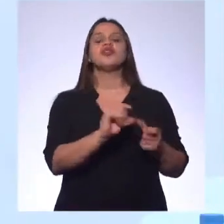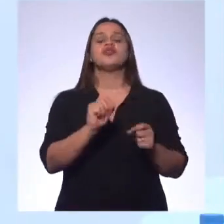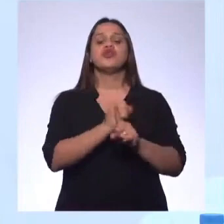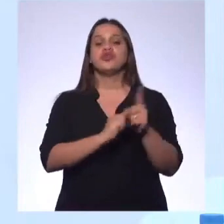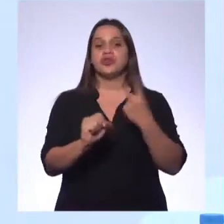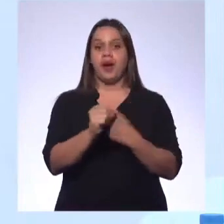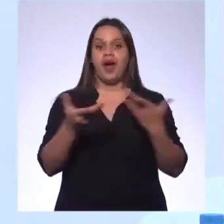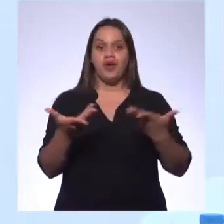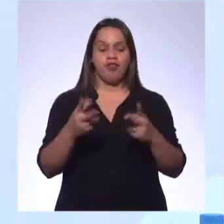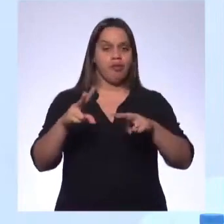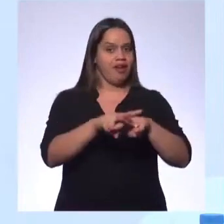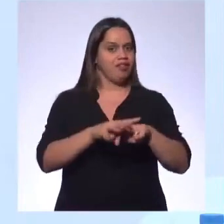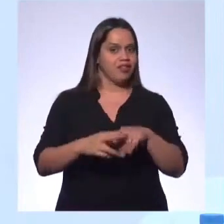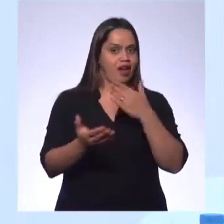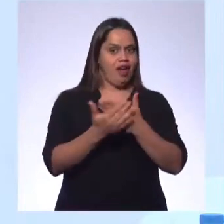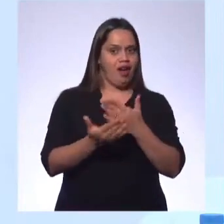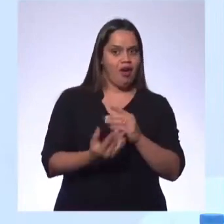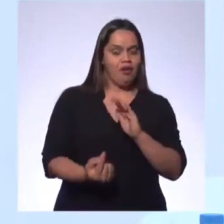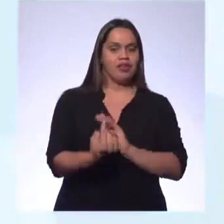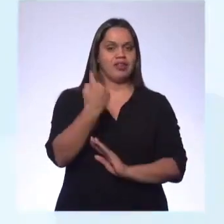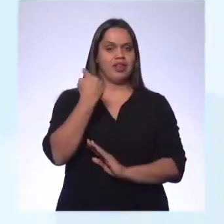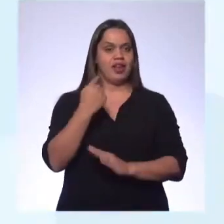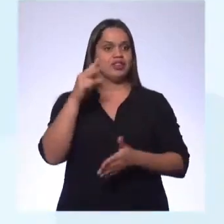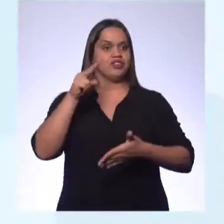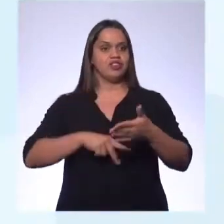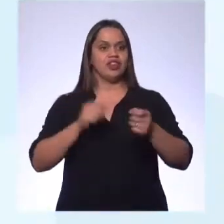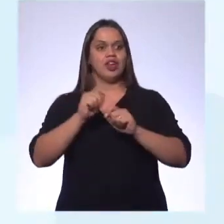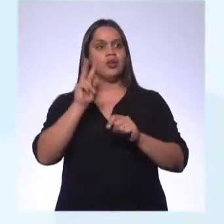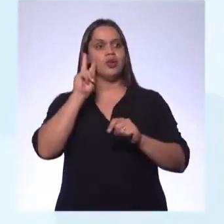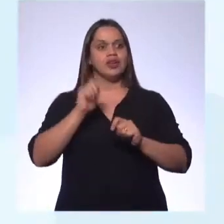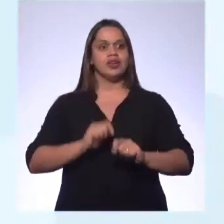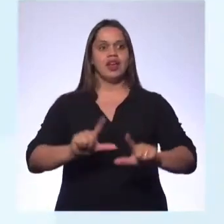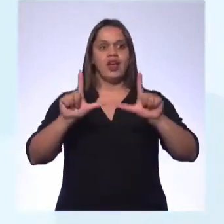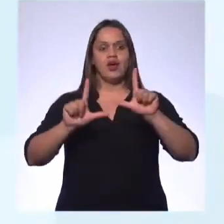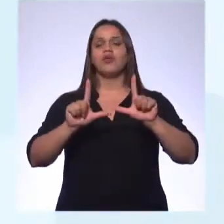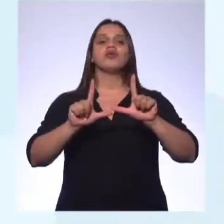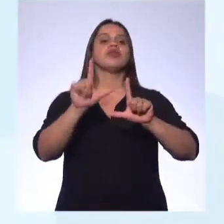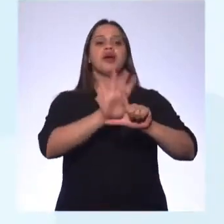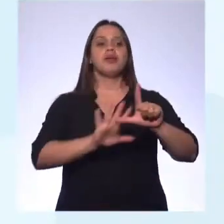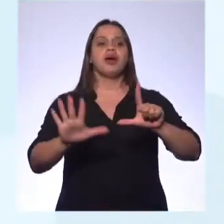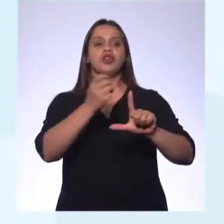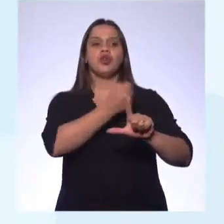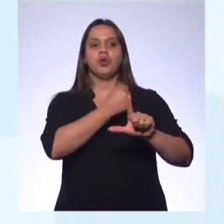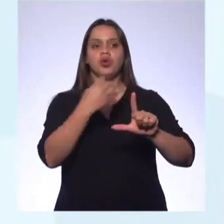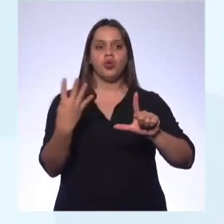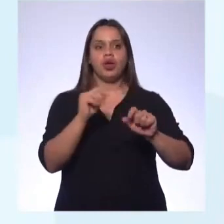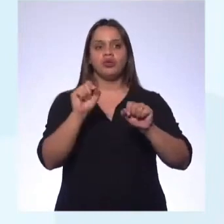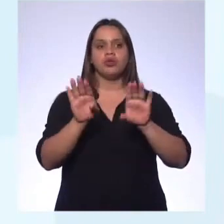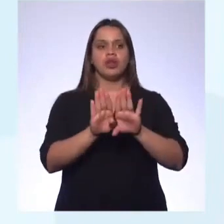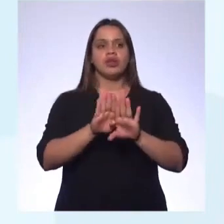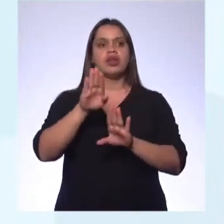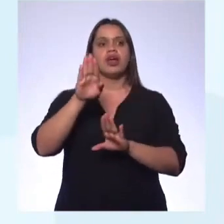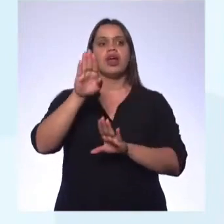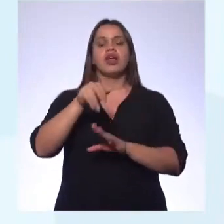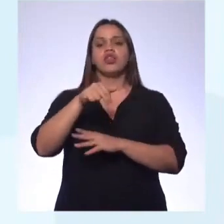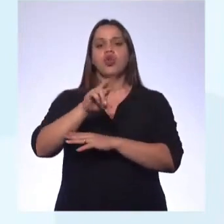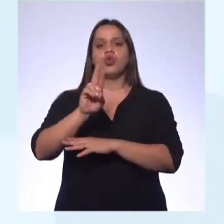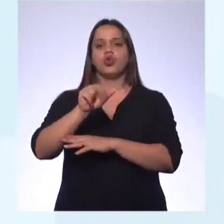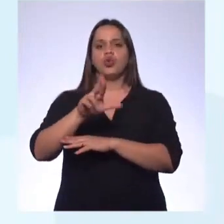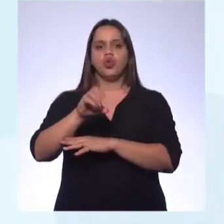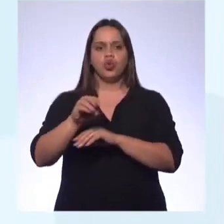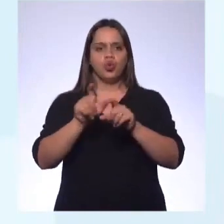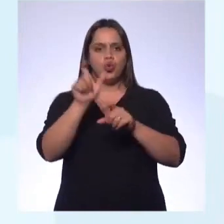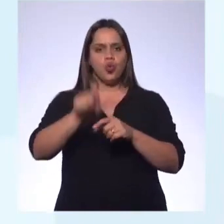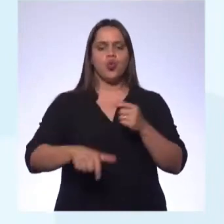relembrar a aula anterior, que a gente leu aí Paisagem número 4 e Noturno, de Mário de Andrade. Lembra do movimento,